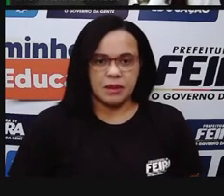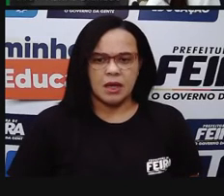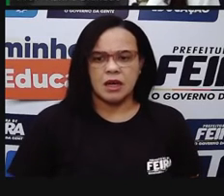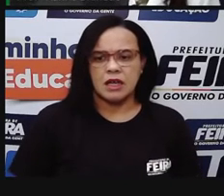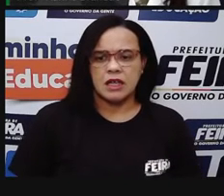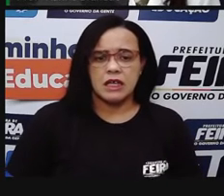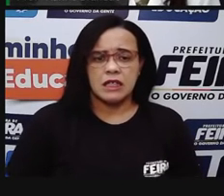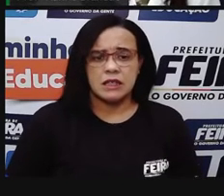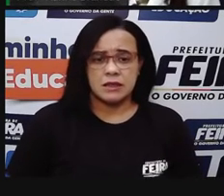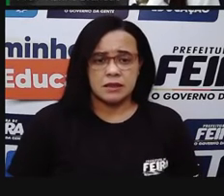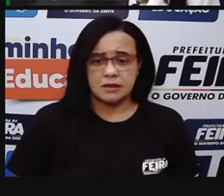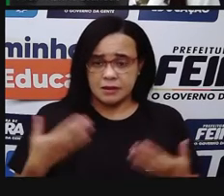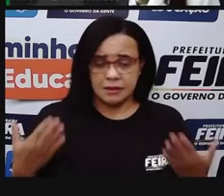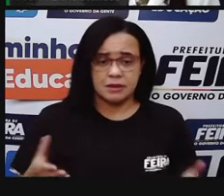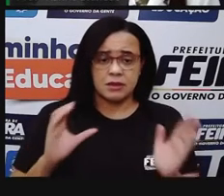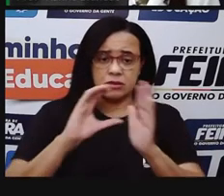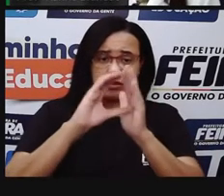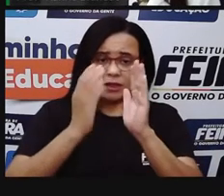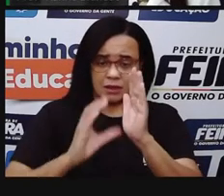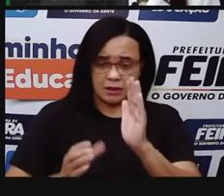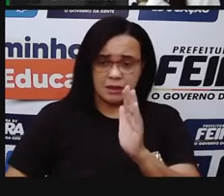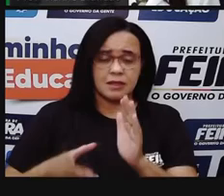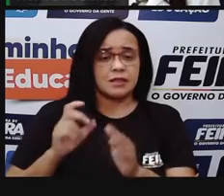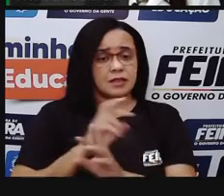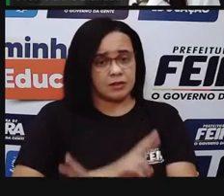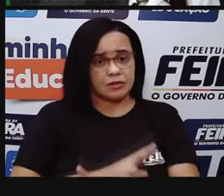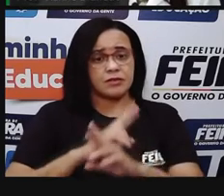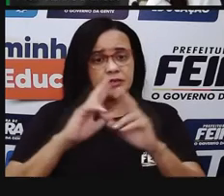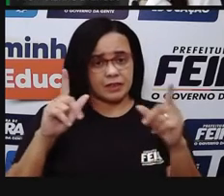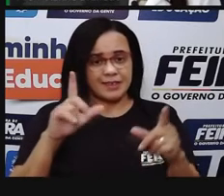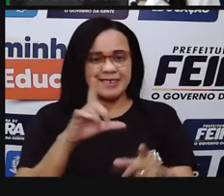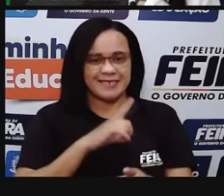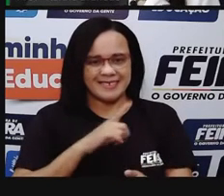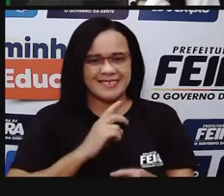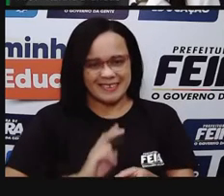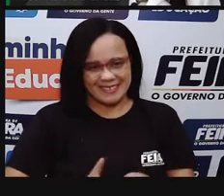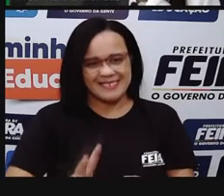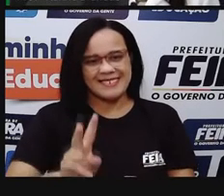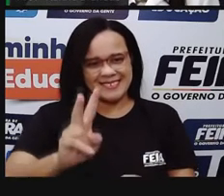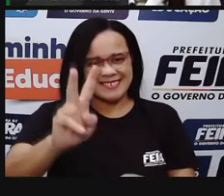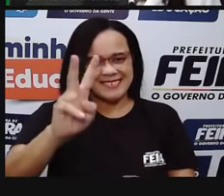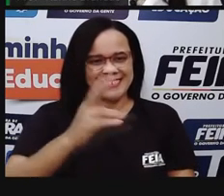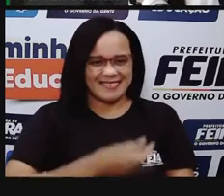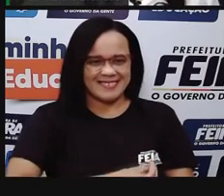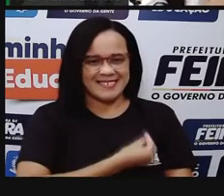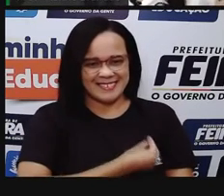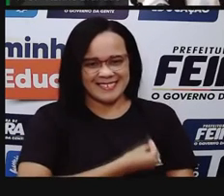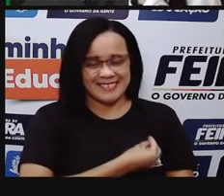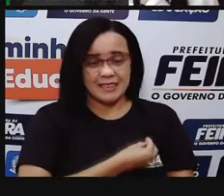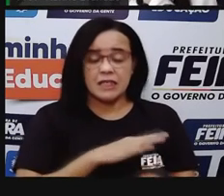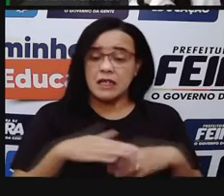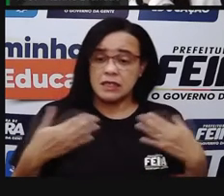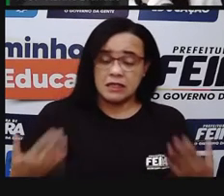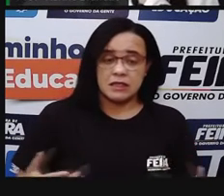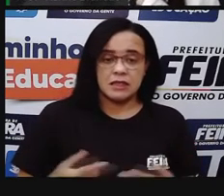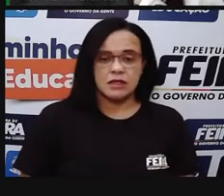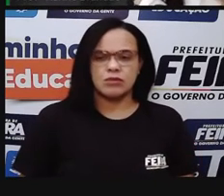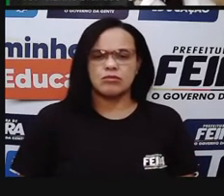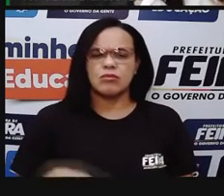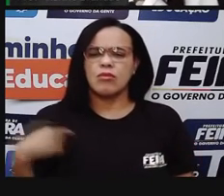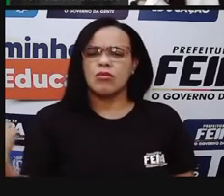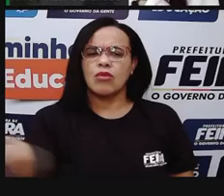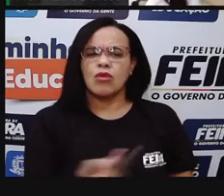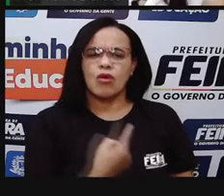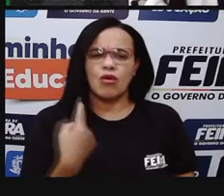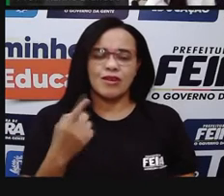características diferentes ao longo da vida. E nós, né? Voltando para a nossa pergunta do